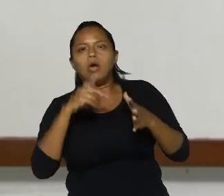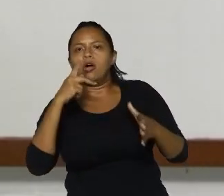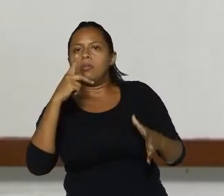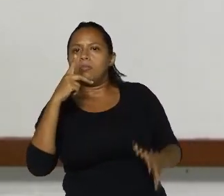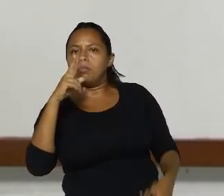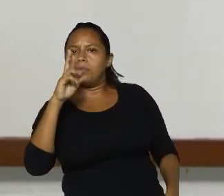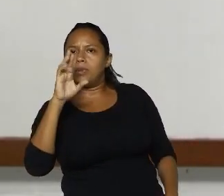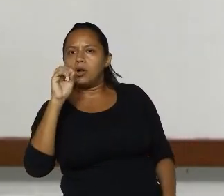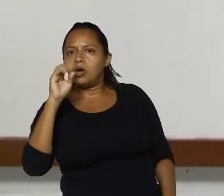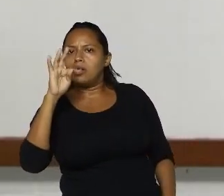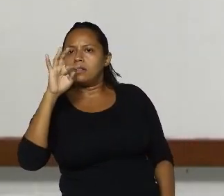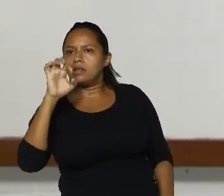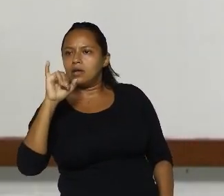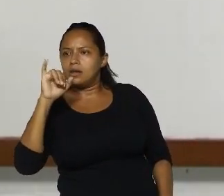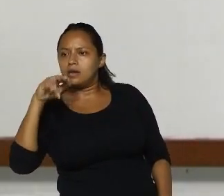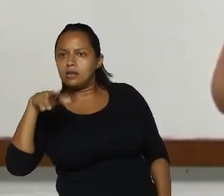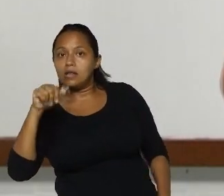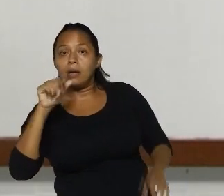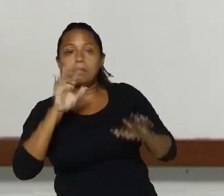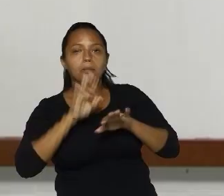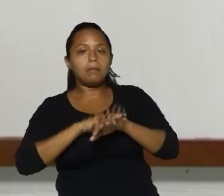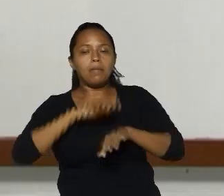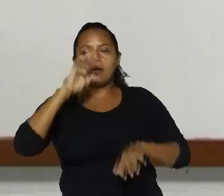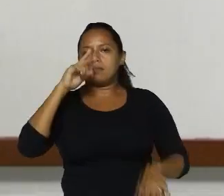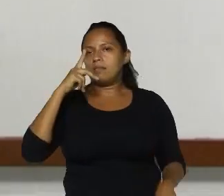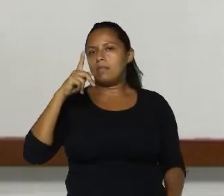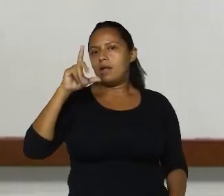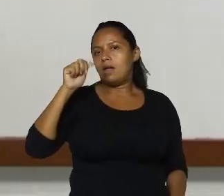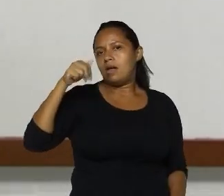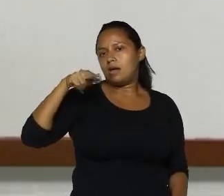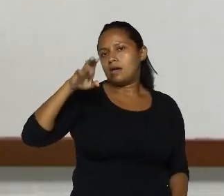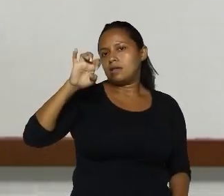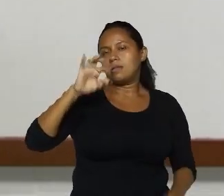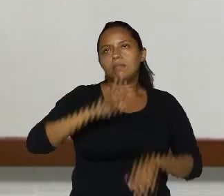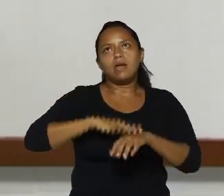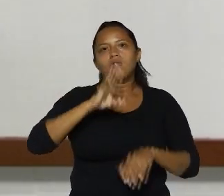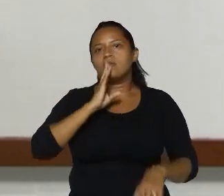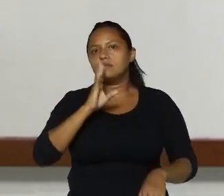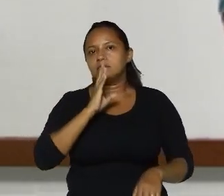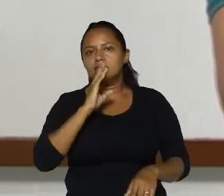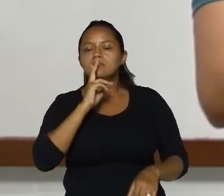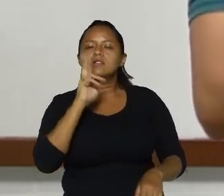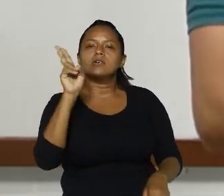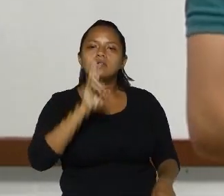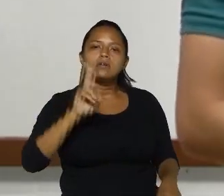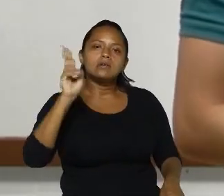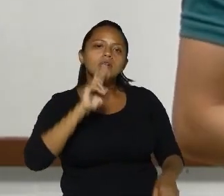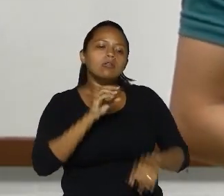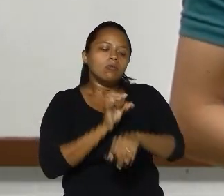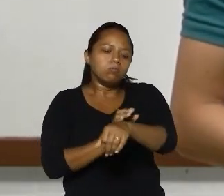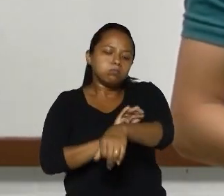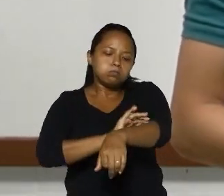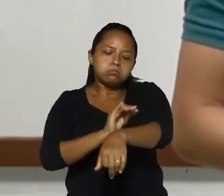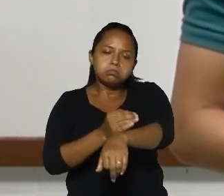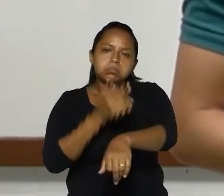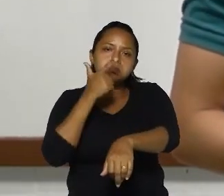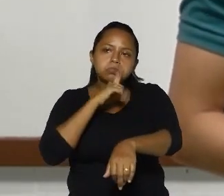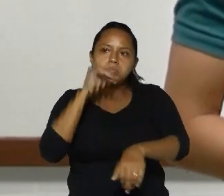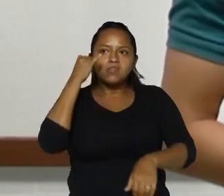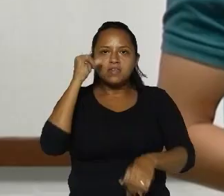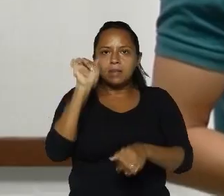as plaquetas, certamente, são os elementos mais conhecidos que atuam na coagulação do